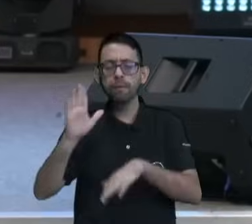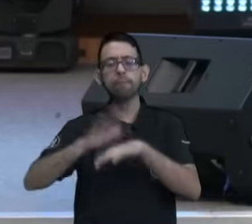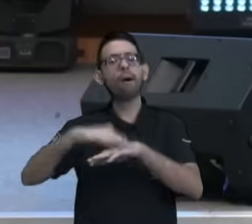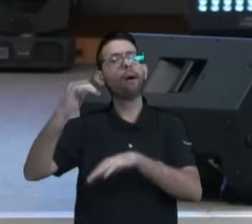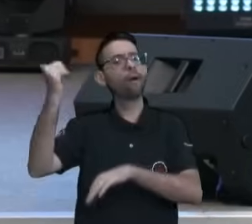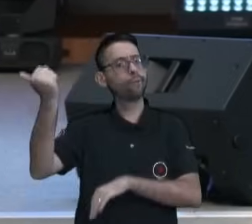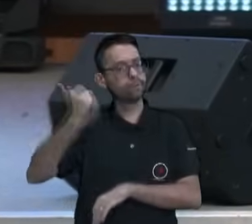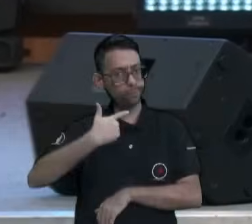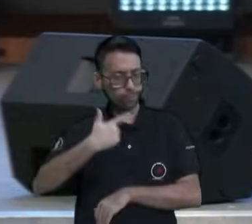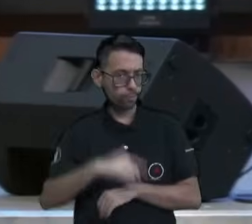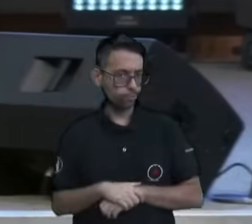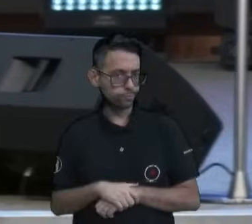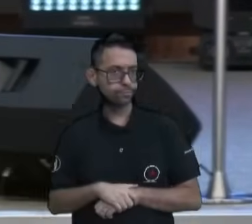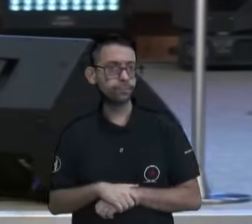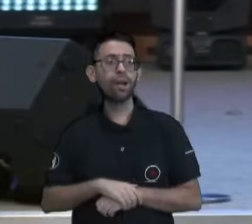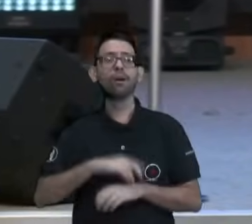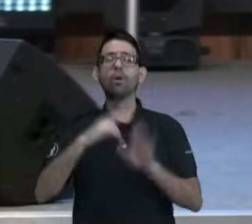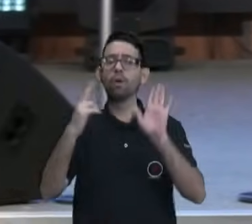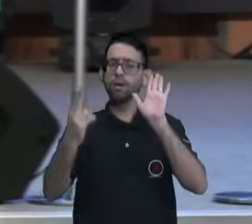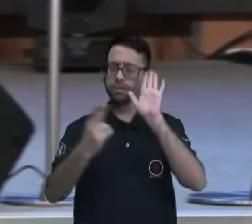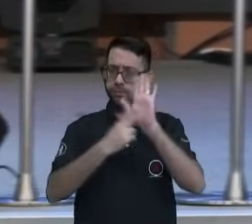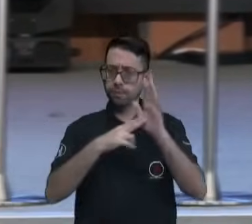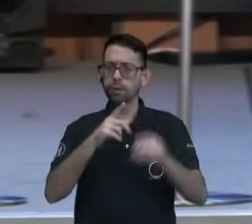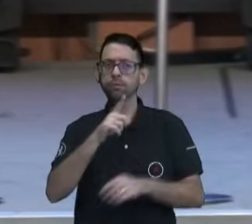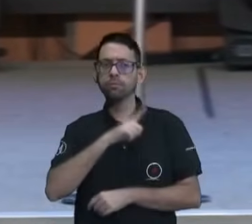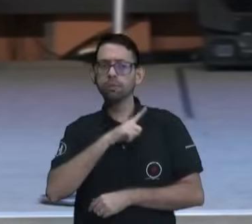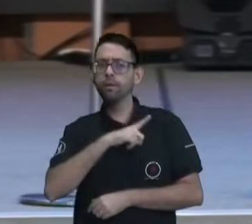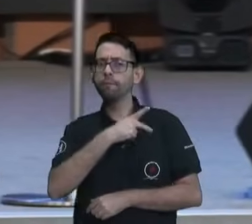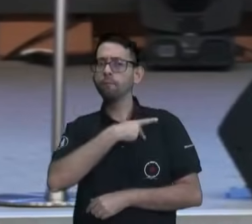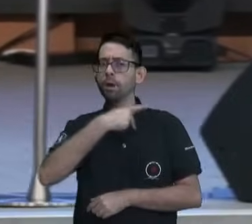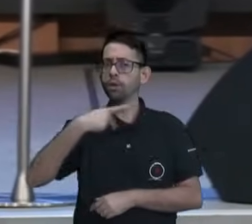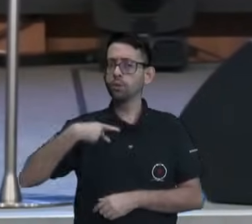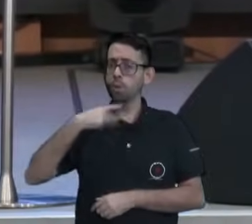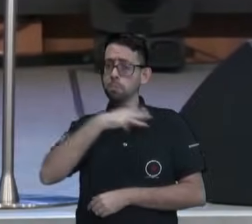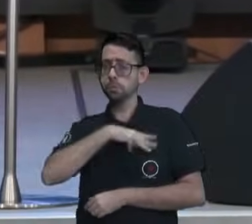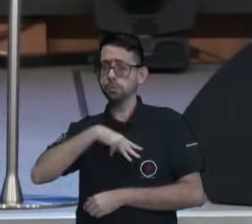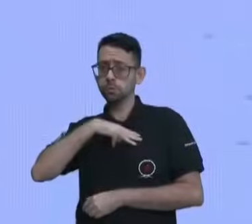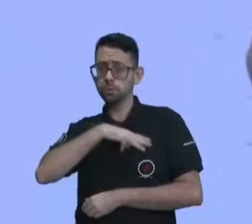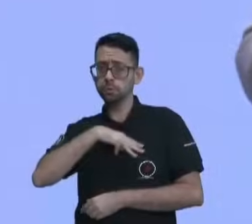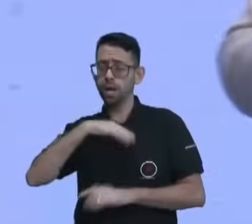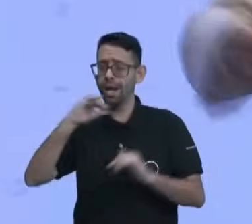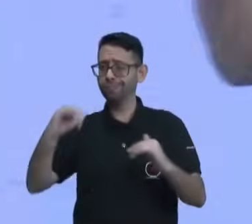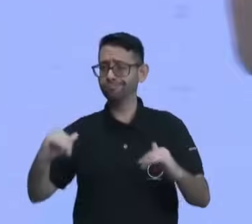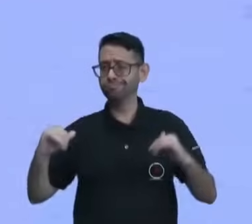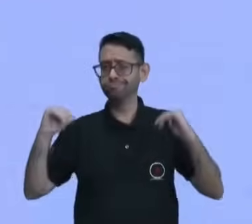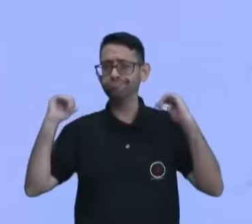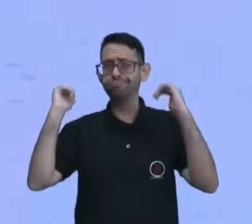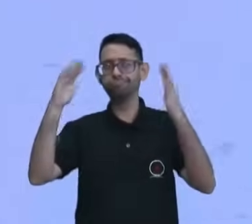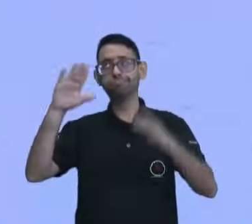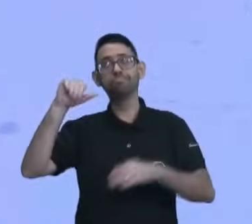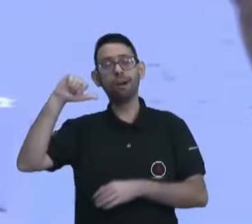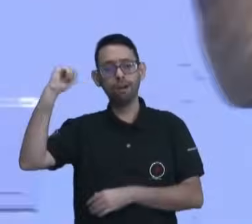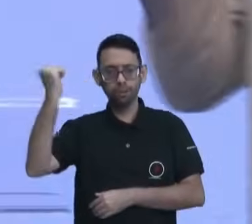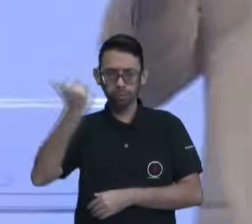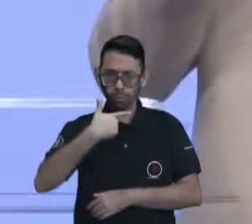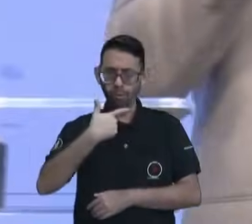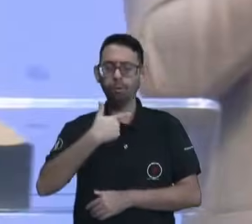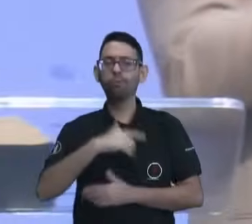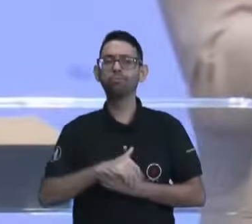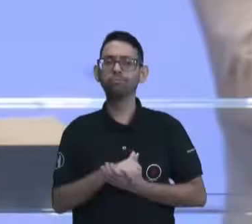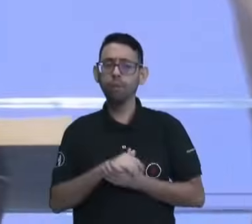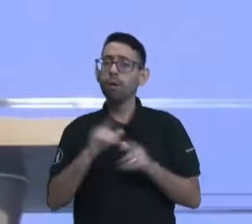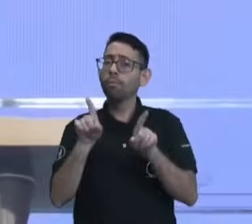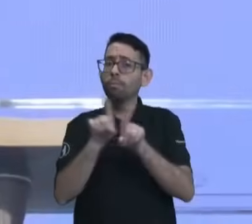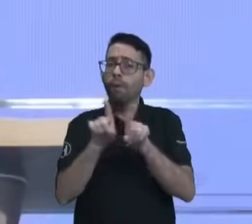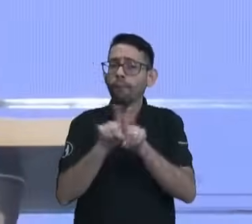reconheço que Existem pastores que TM um ministério muito maior do que eu também reconheço